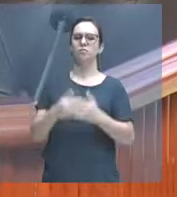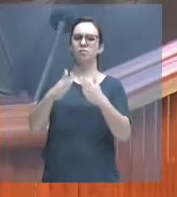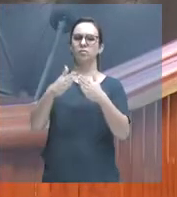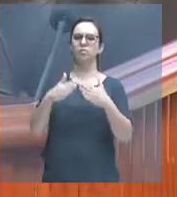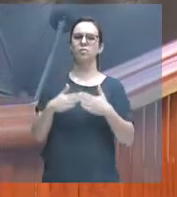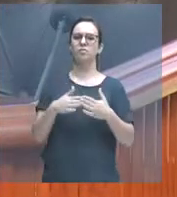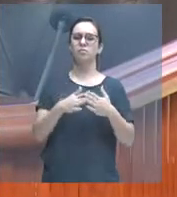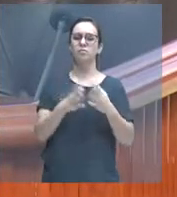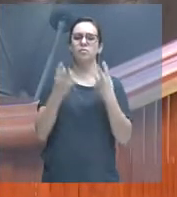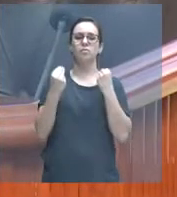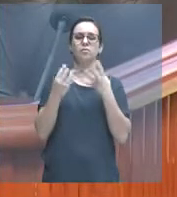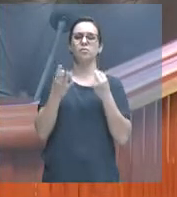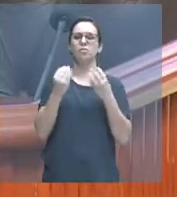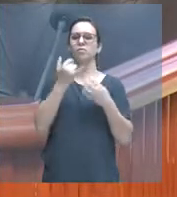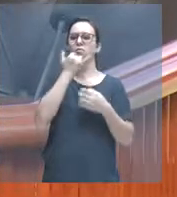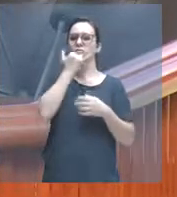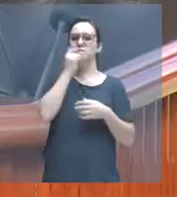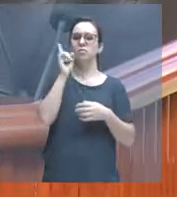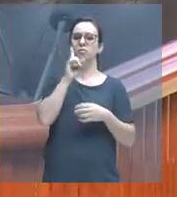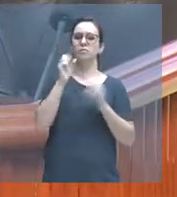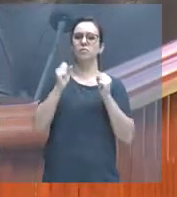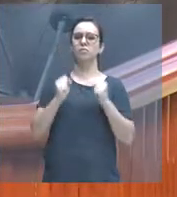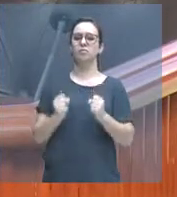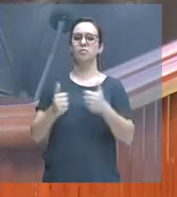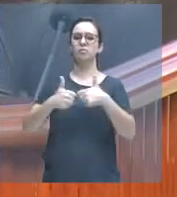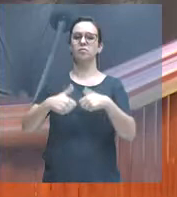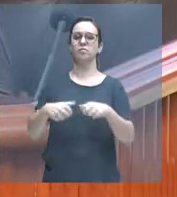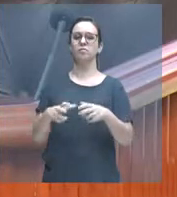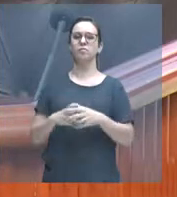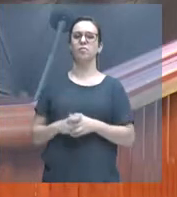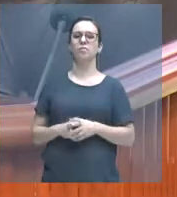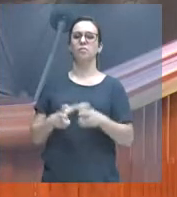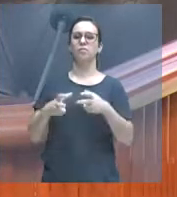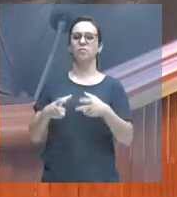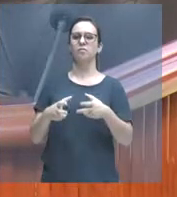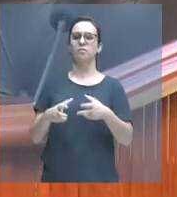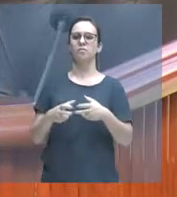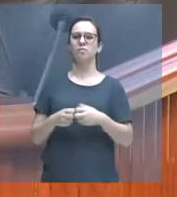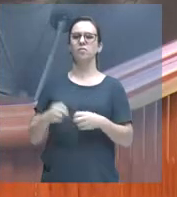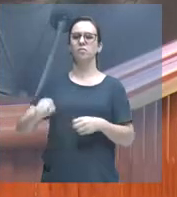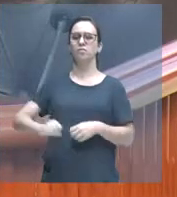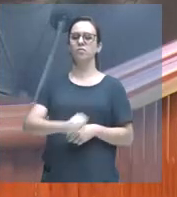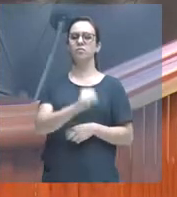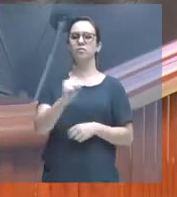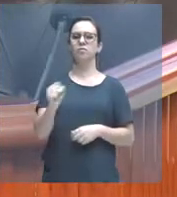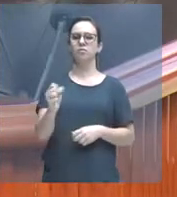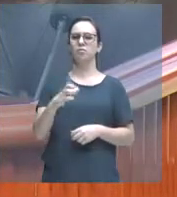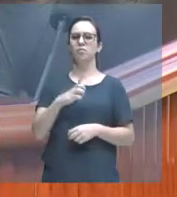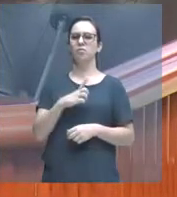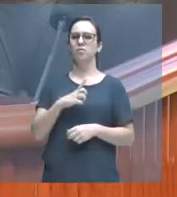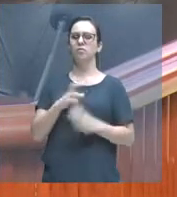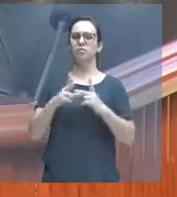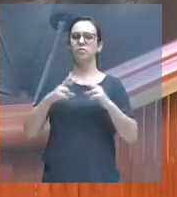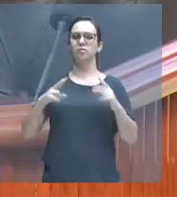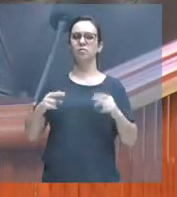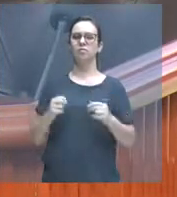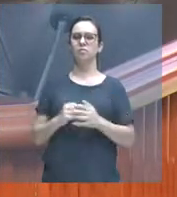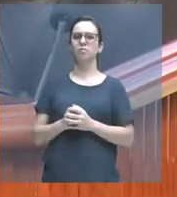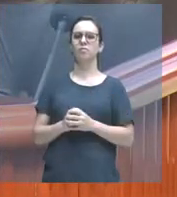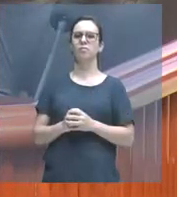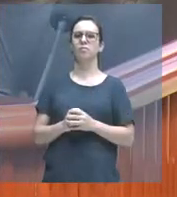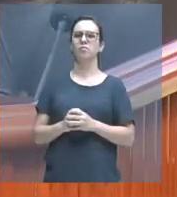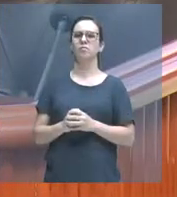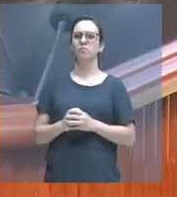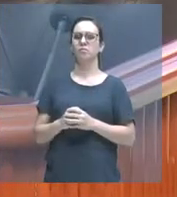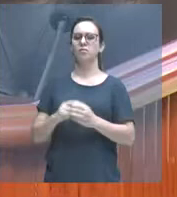de desculpas, mas não poderei comparecer à Câmara, ainda estou com algumas coisas para resolver da Unesp. Quero que transmita